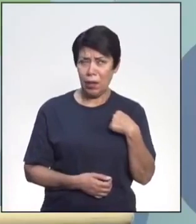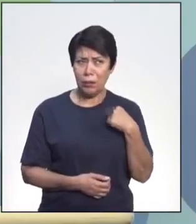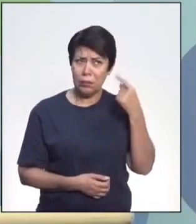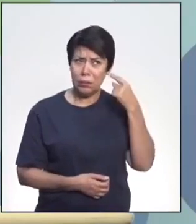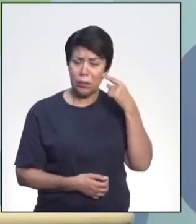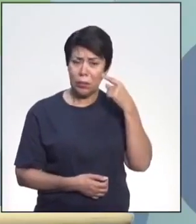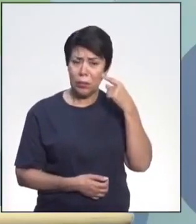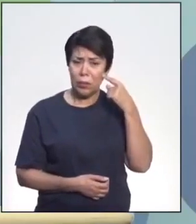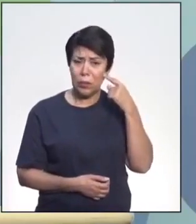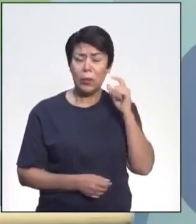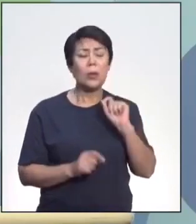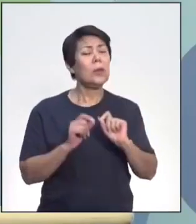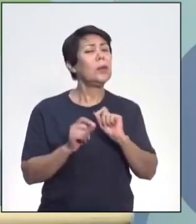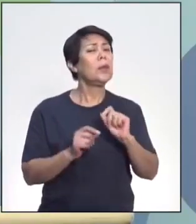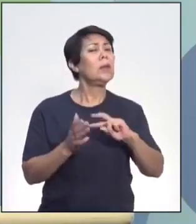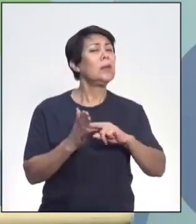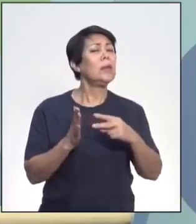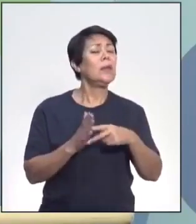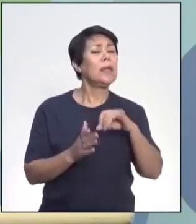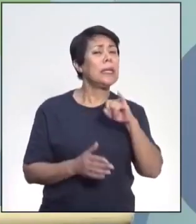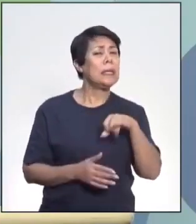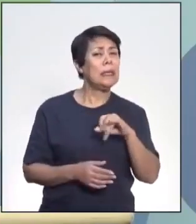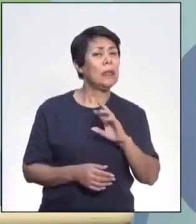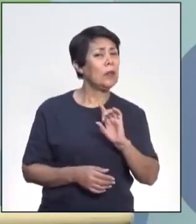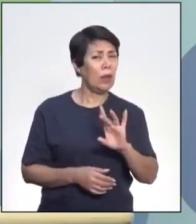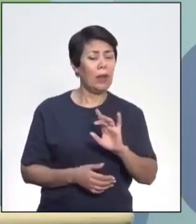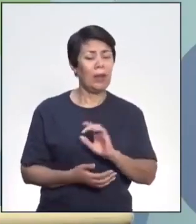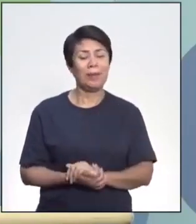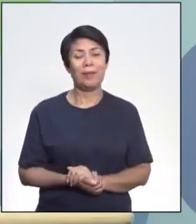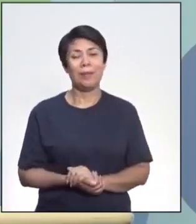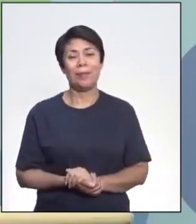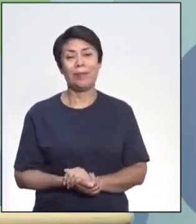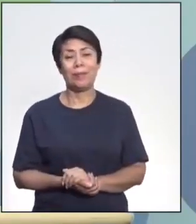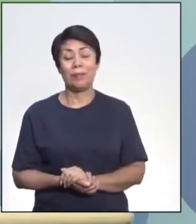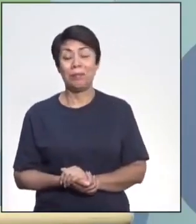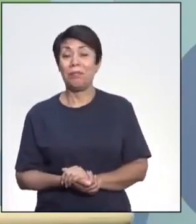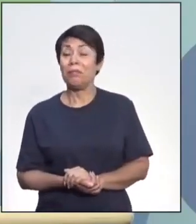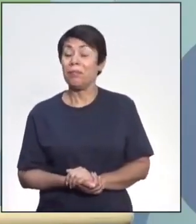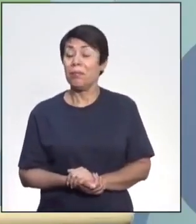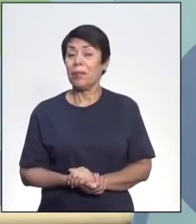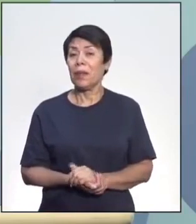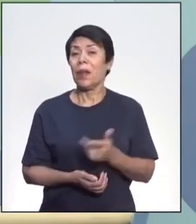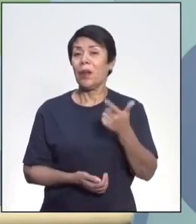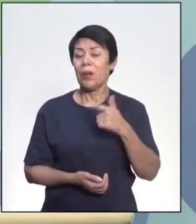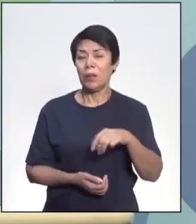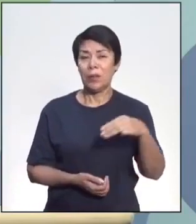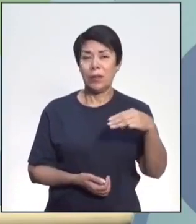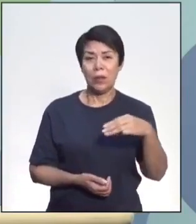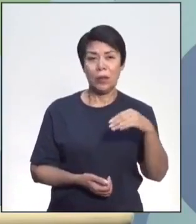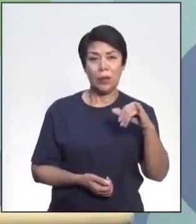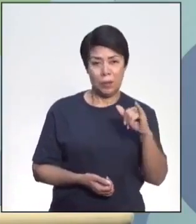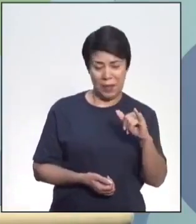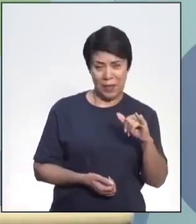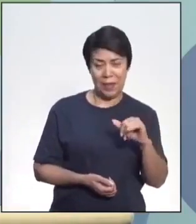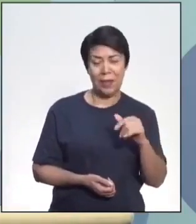fiquei na dúvida de como seria isso. Aí, eu acho que é Michele, porque está aqui como